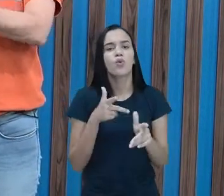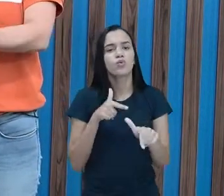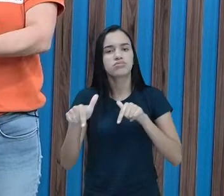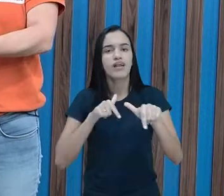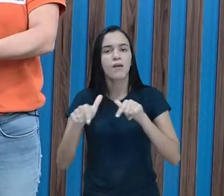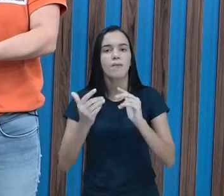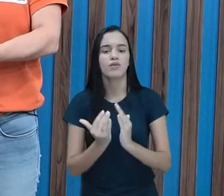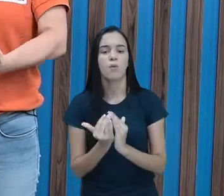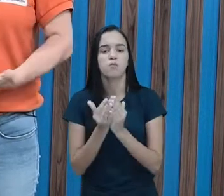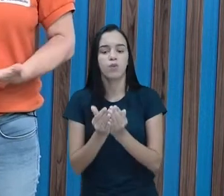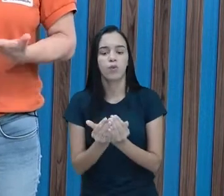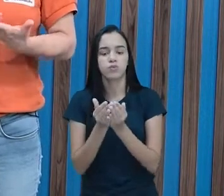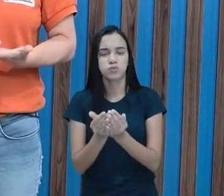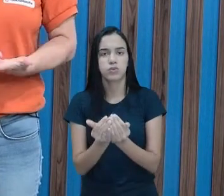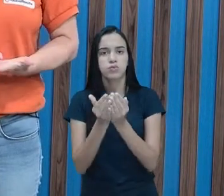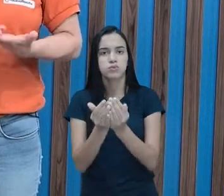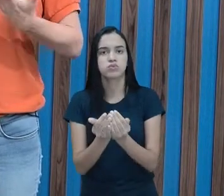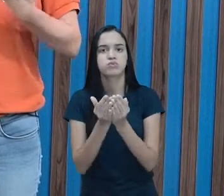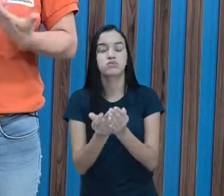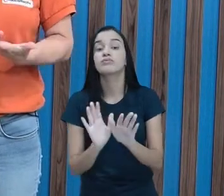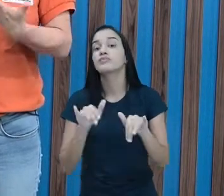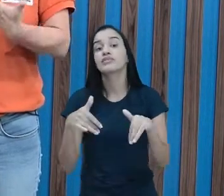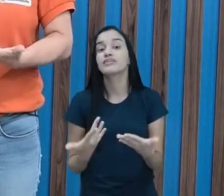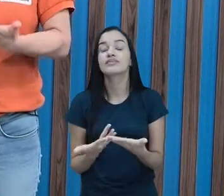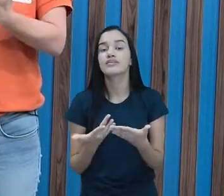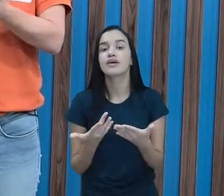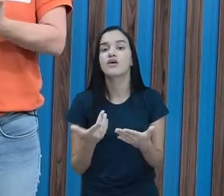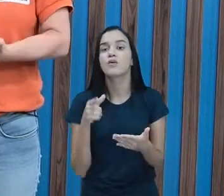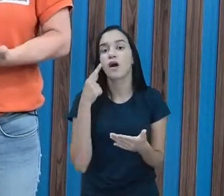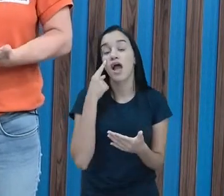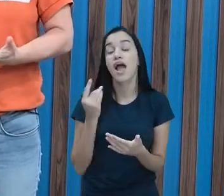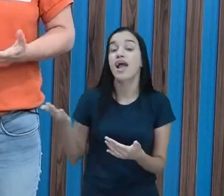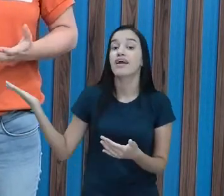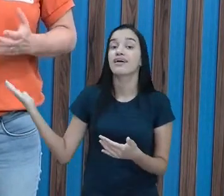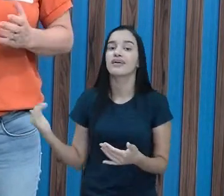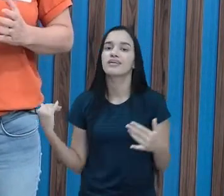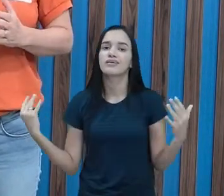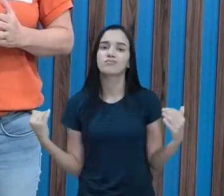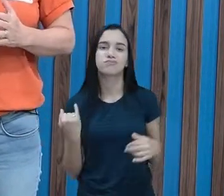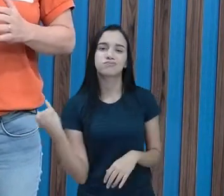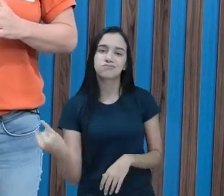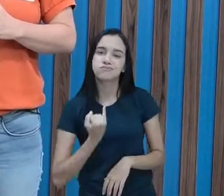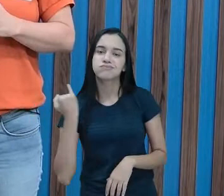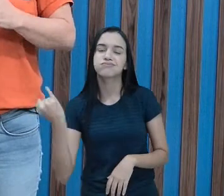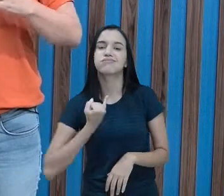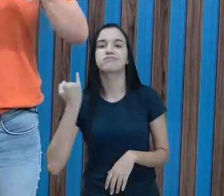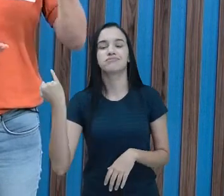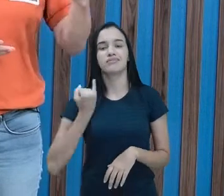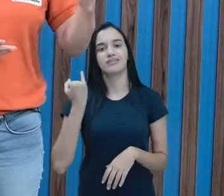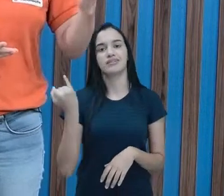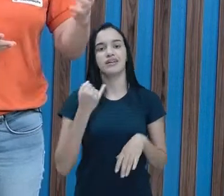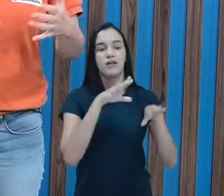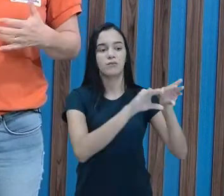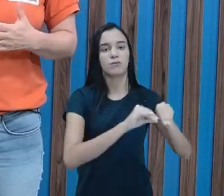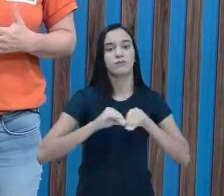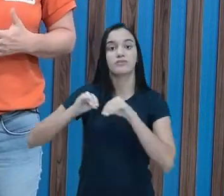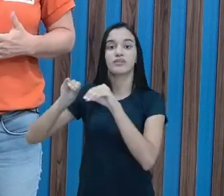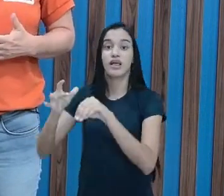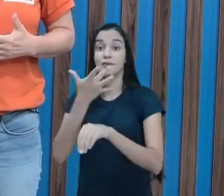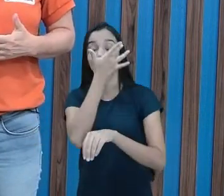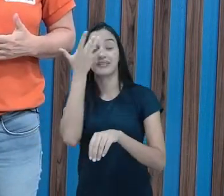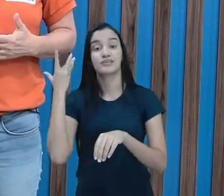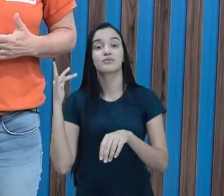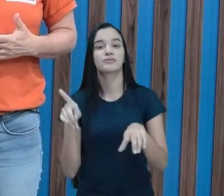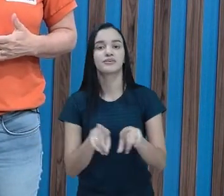dos navios, né? Então, os portos eram essenciais nesse trabalho de transporte de mercadorias e pessoas